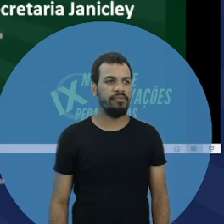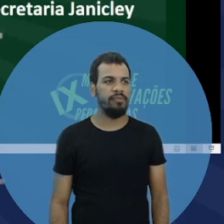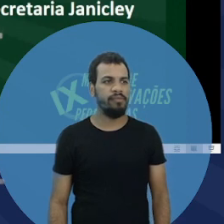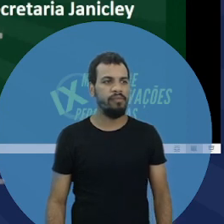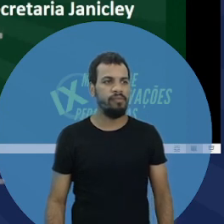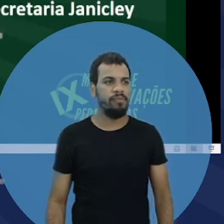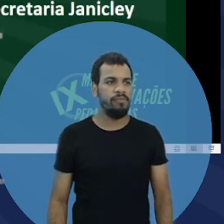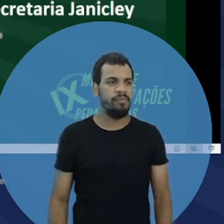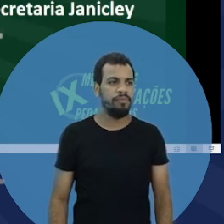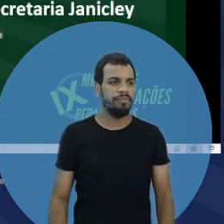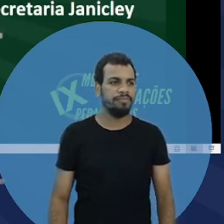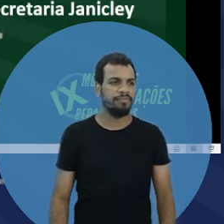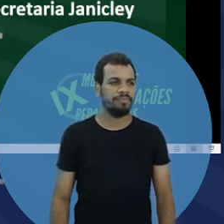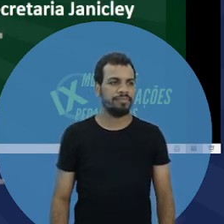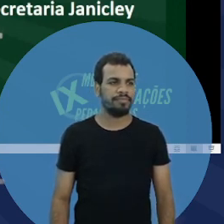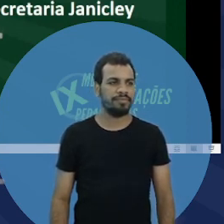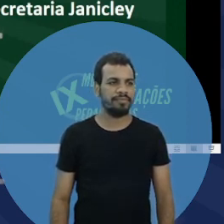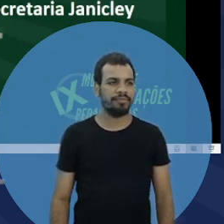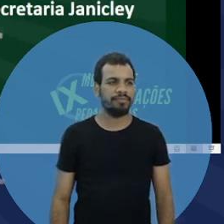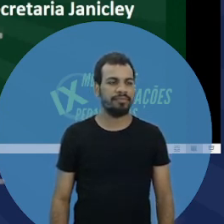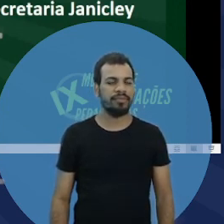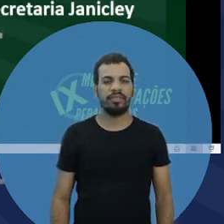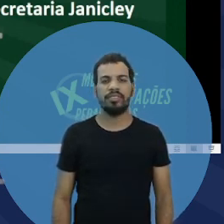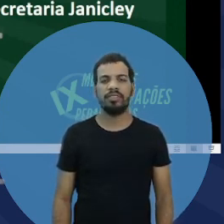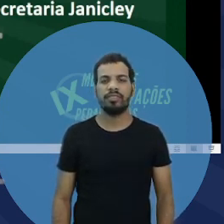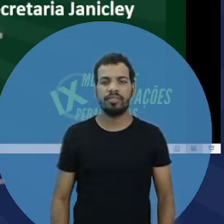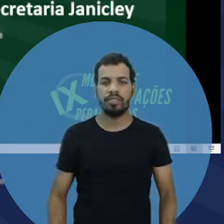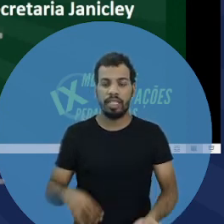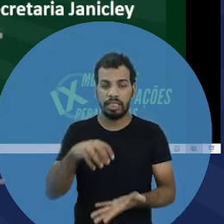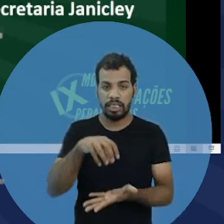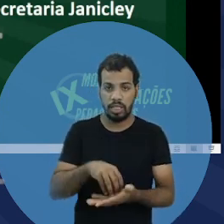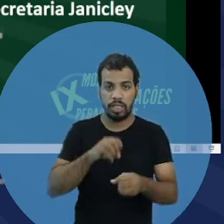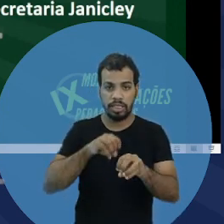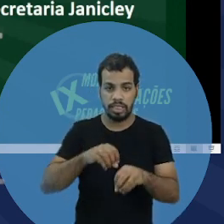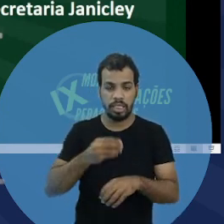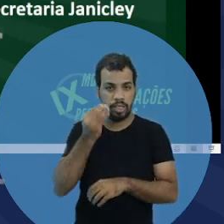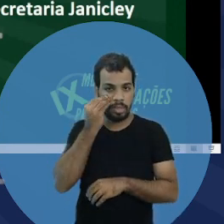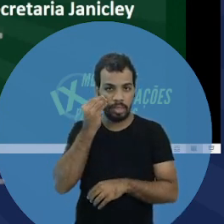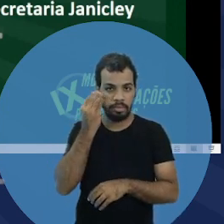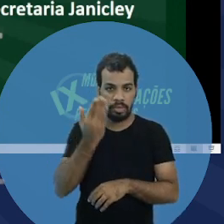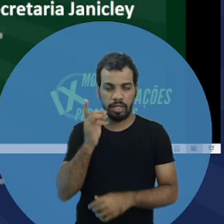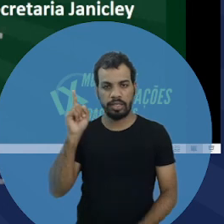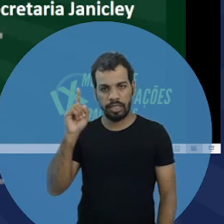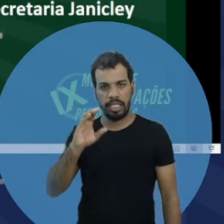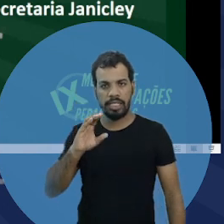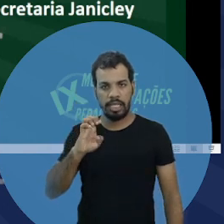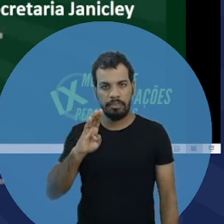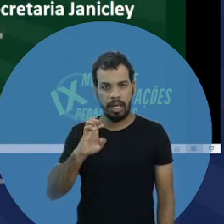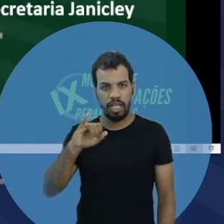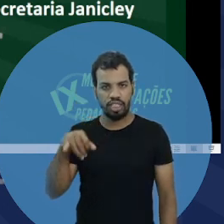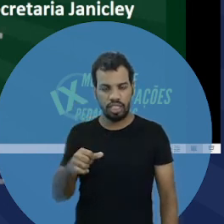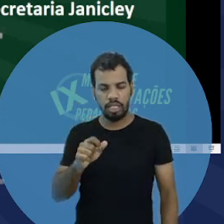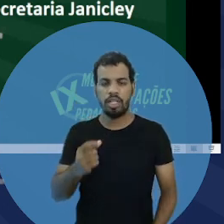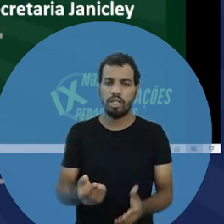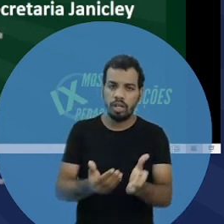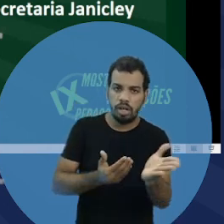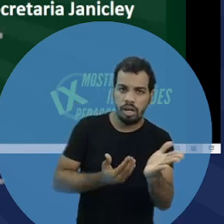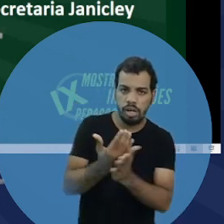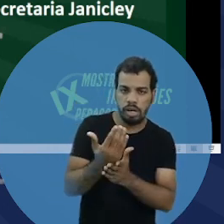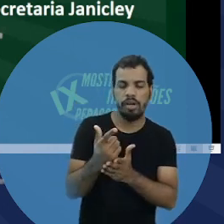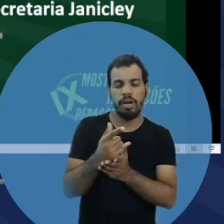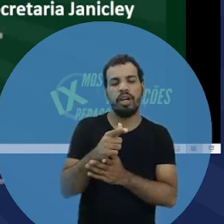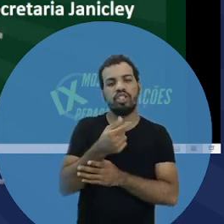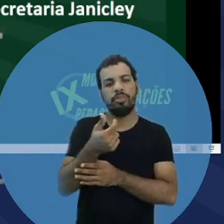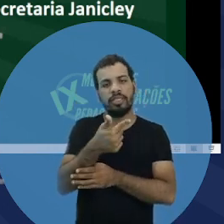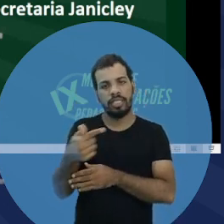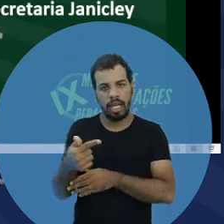Aí nós temos o Centro de Ensino Experimental de Belo Jardim, CEBEJA, que iniciou com atividades em março de 2007 e hoje era